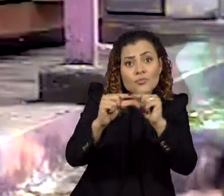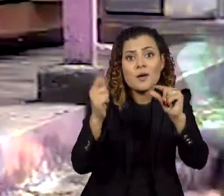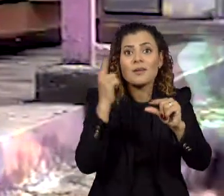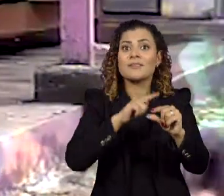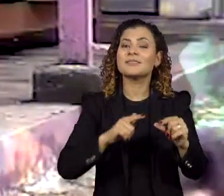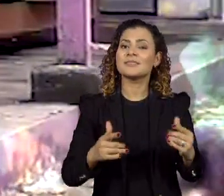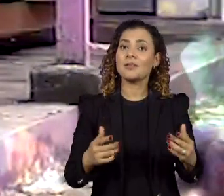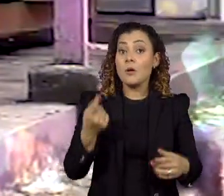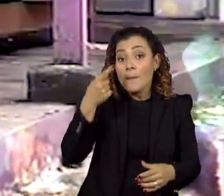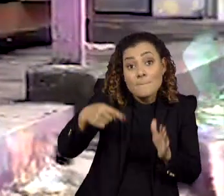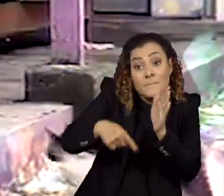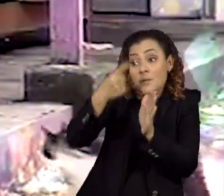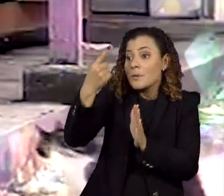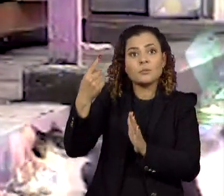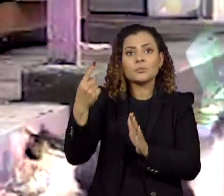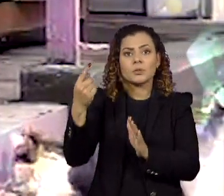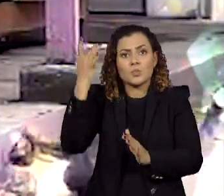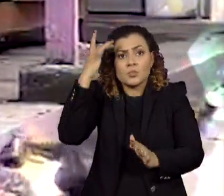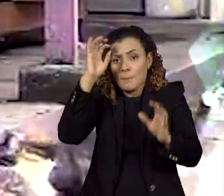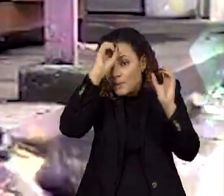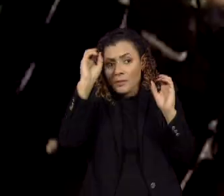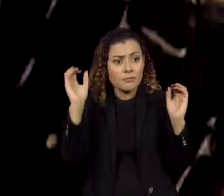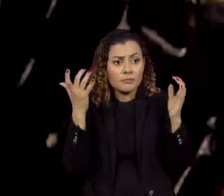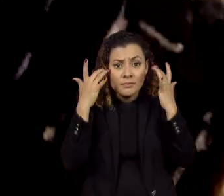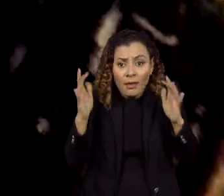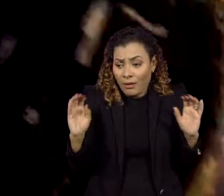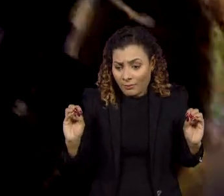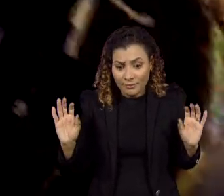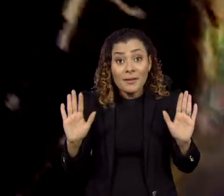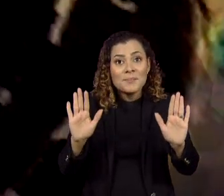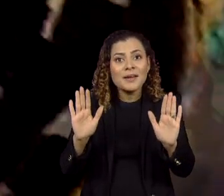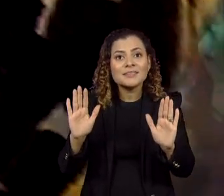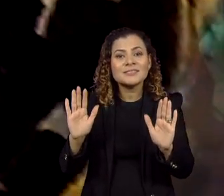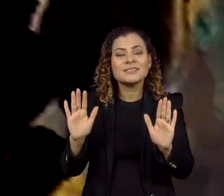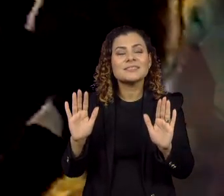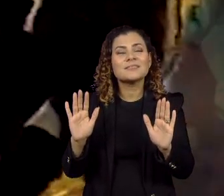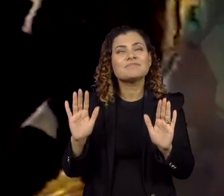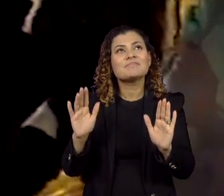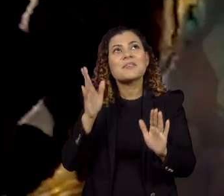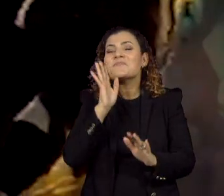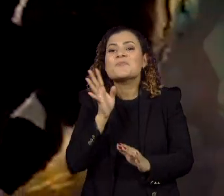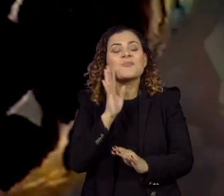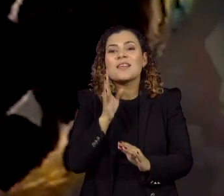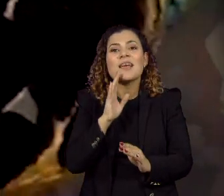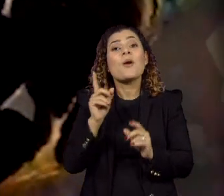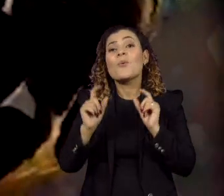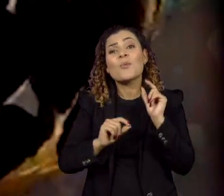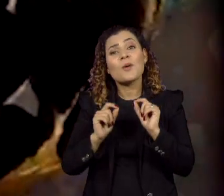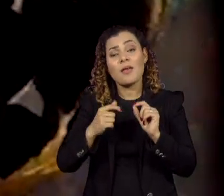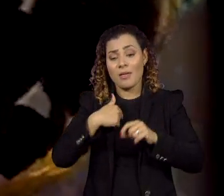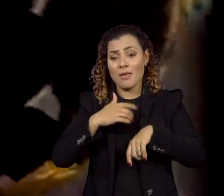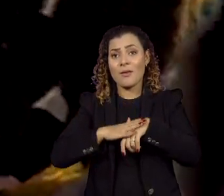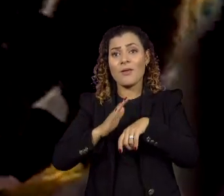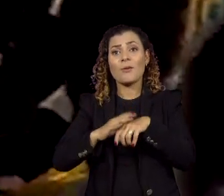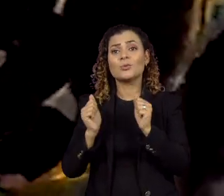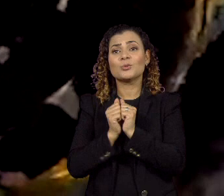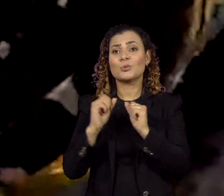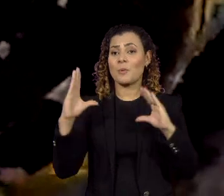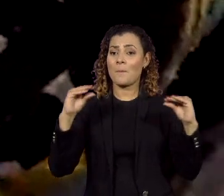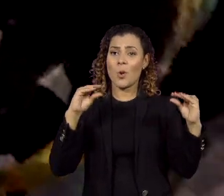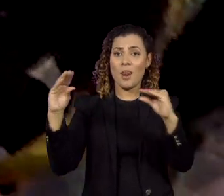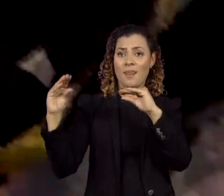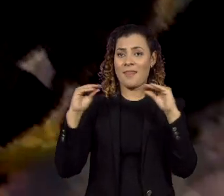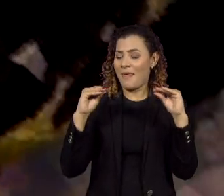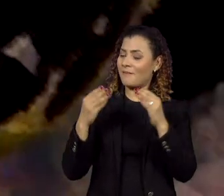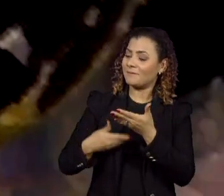No primeiro dia não sabia nada do que ia sair, mas partia de uma coisa muito legal, que era o que eu fazia com os bonecos.